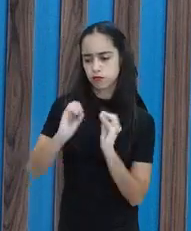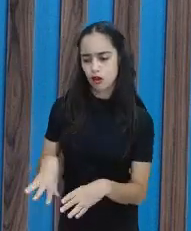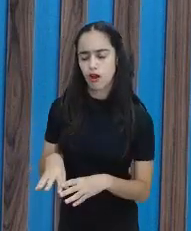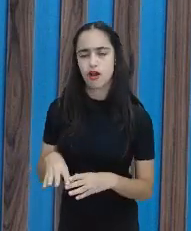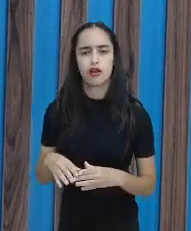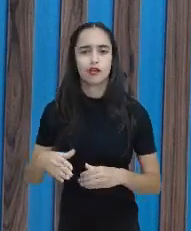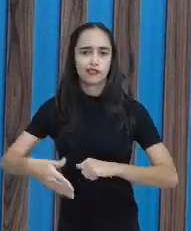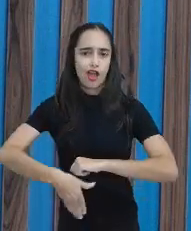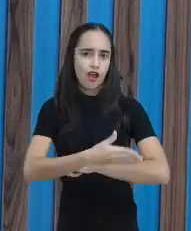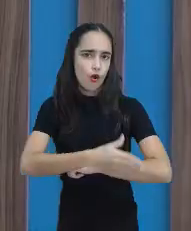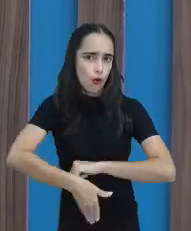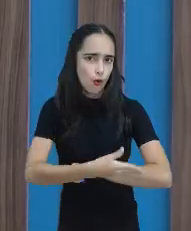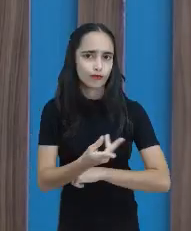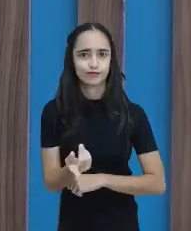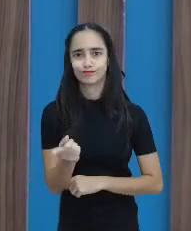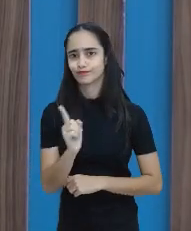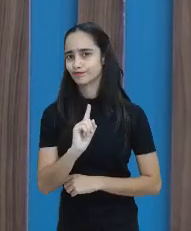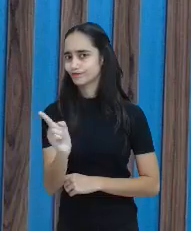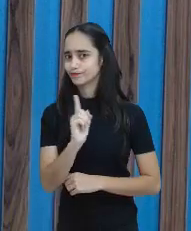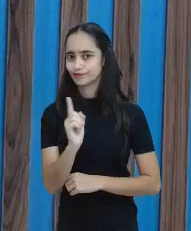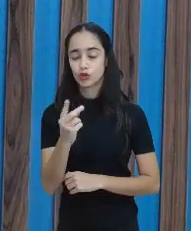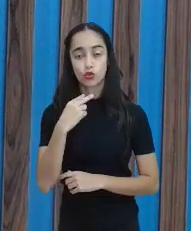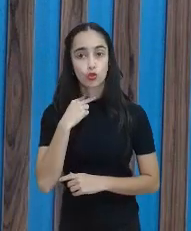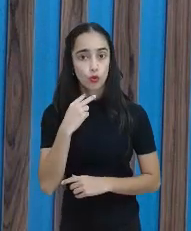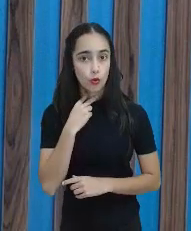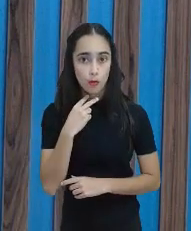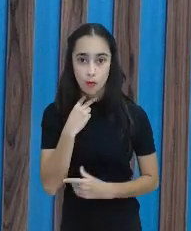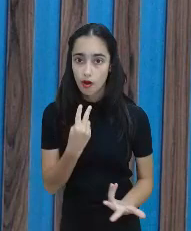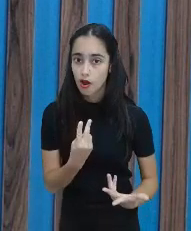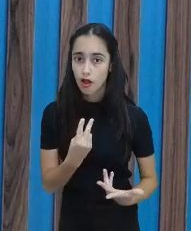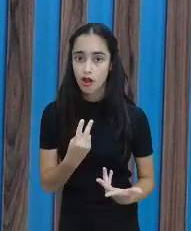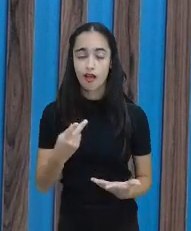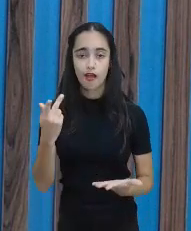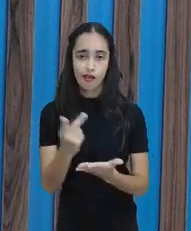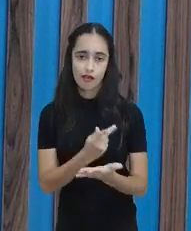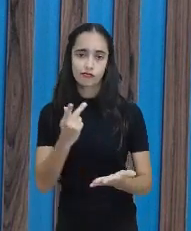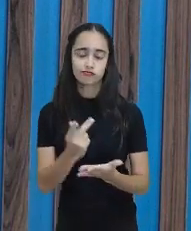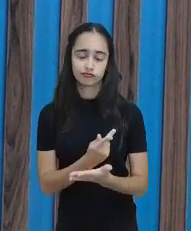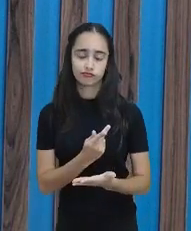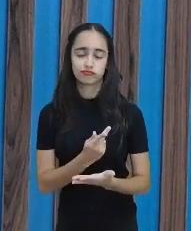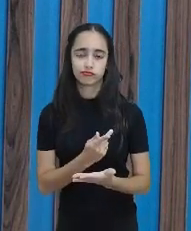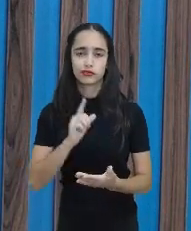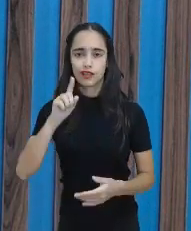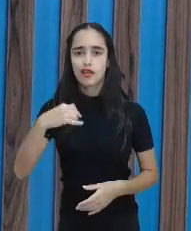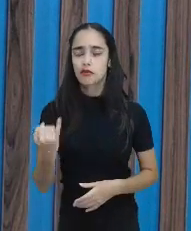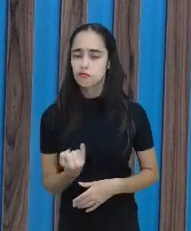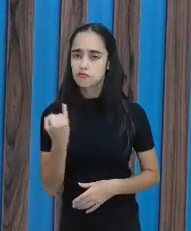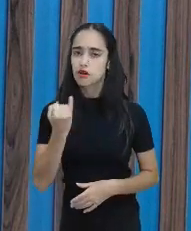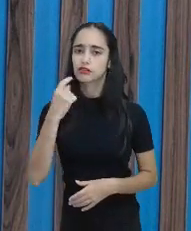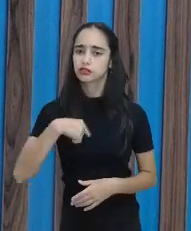jogar na rua. Não, aí você não está sendo cidadão ou cidadã, né? Então, é importante que a gente fique atento, que a gente